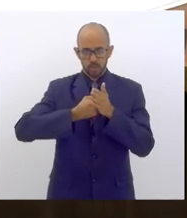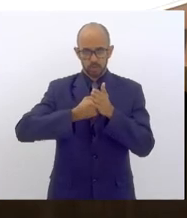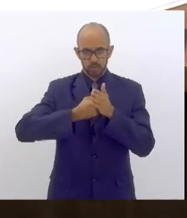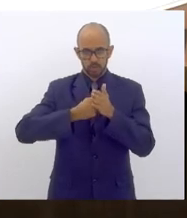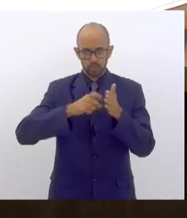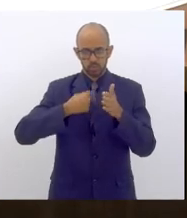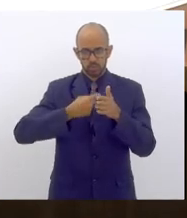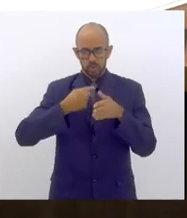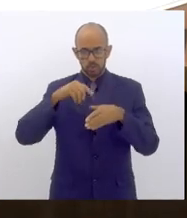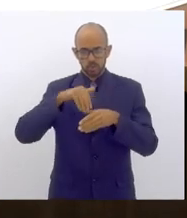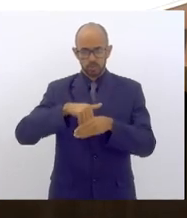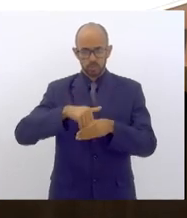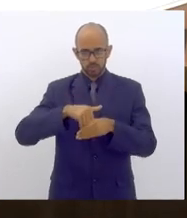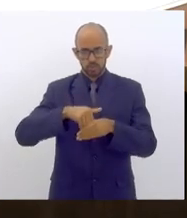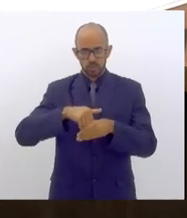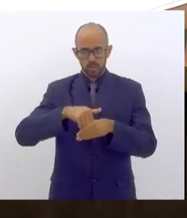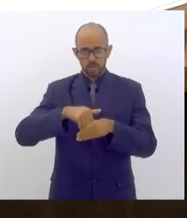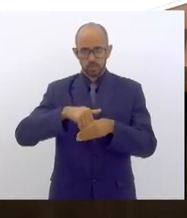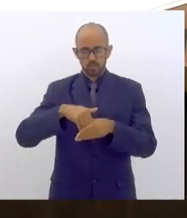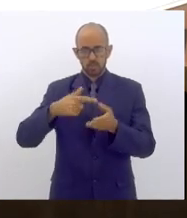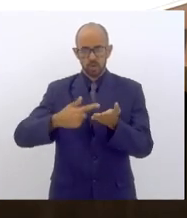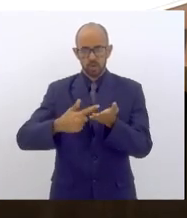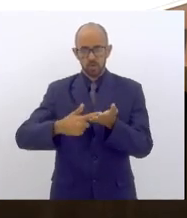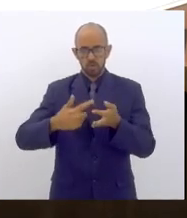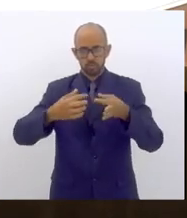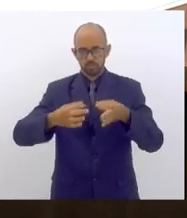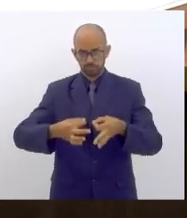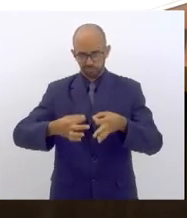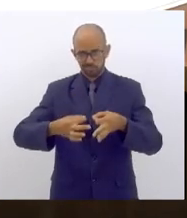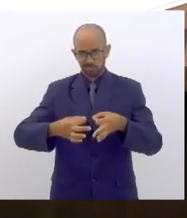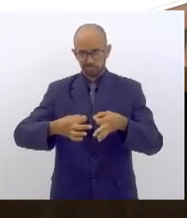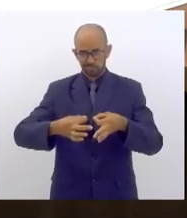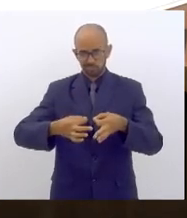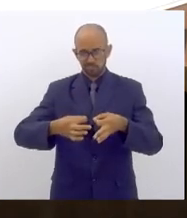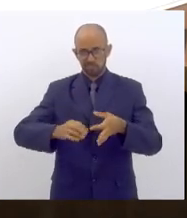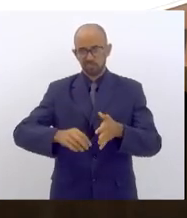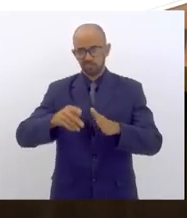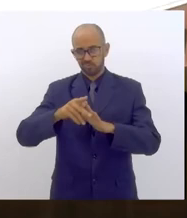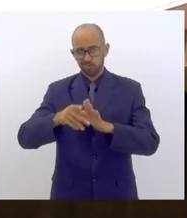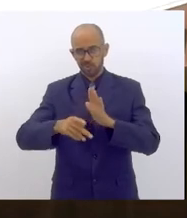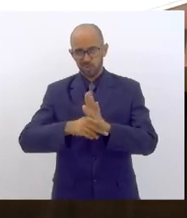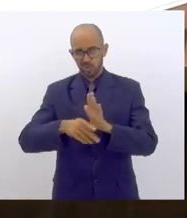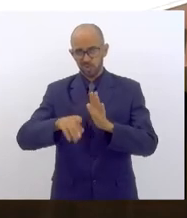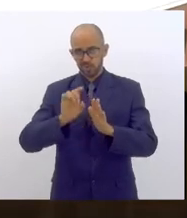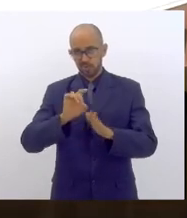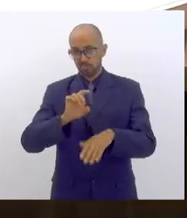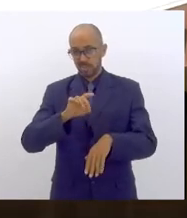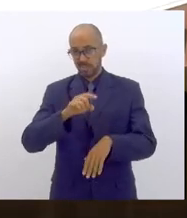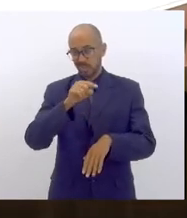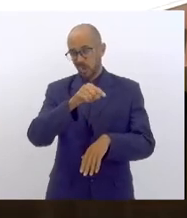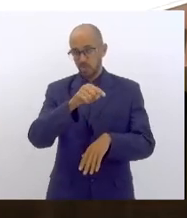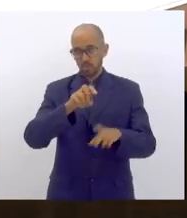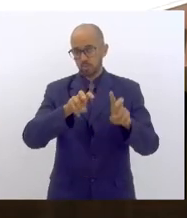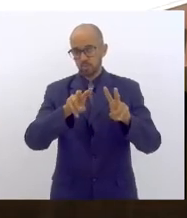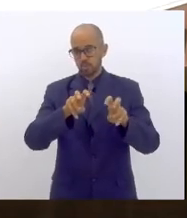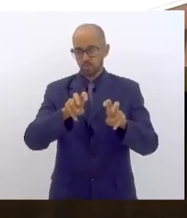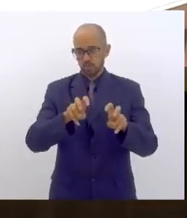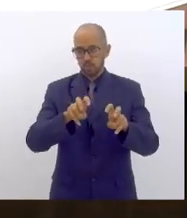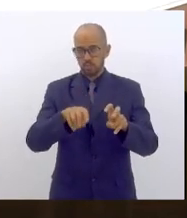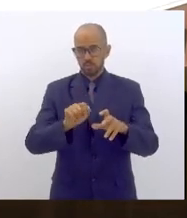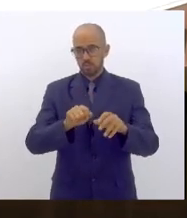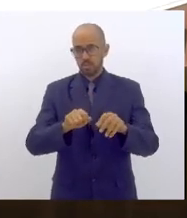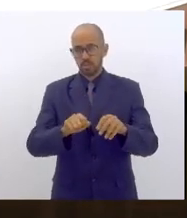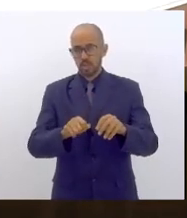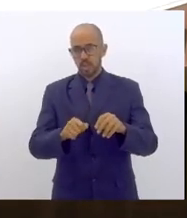traríamos a pauta com o acordo firmado. No projeto específico em relação à